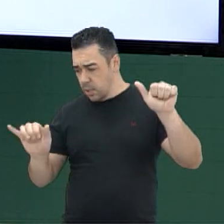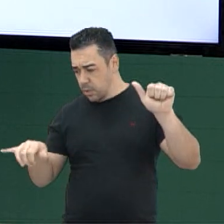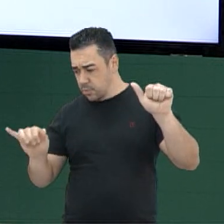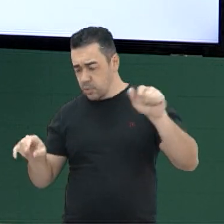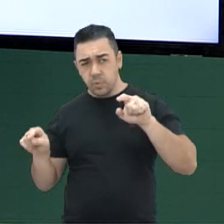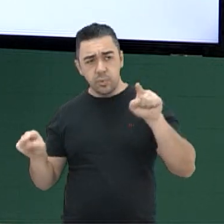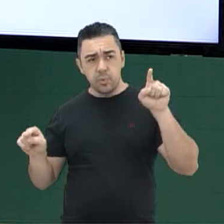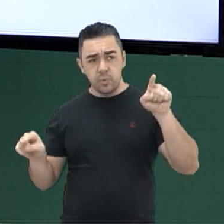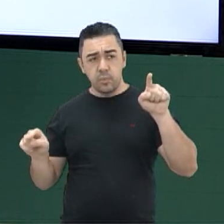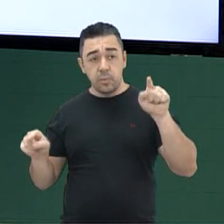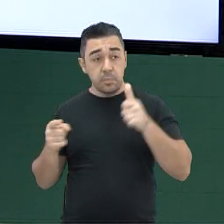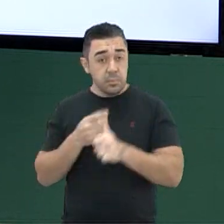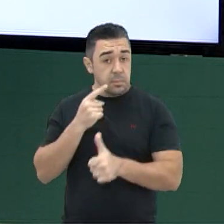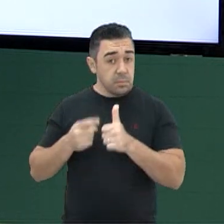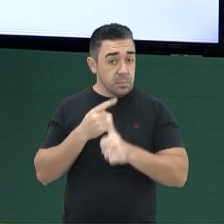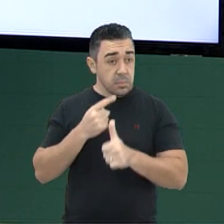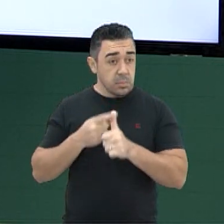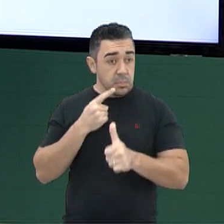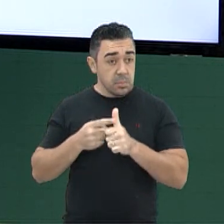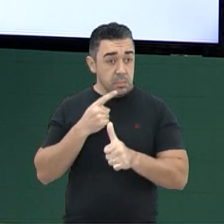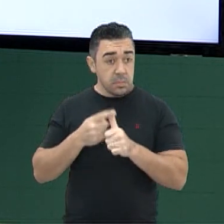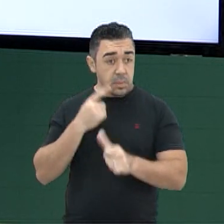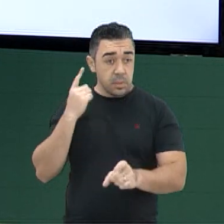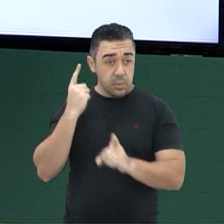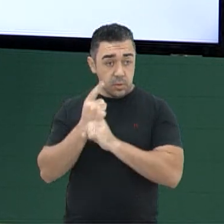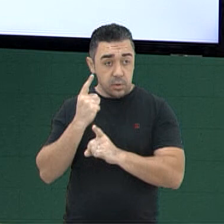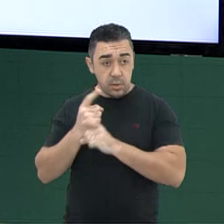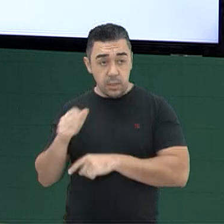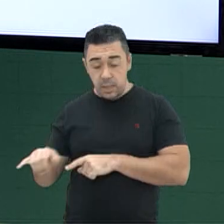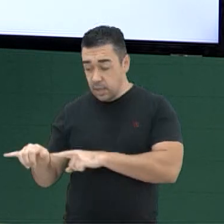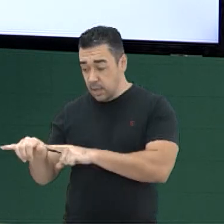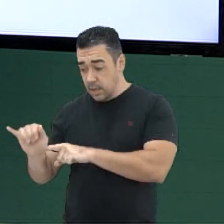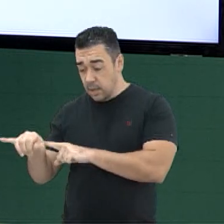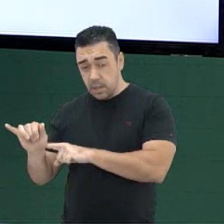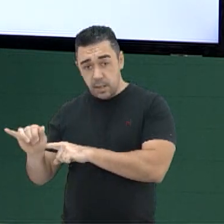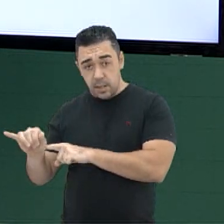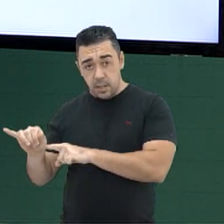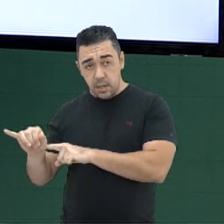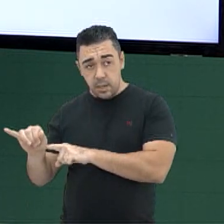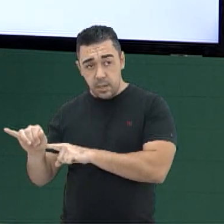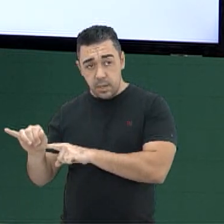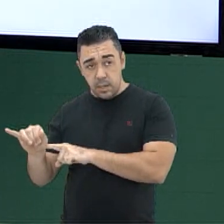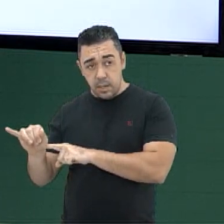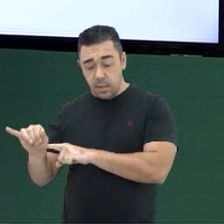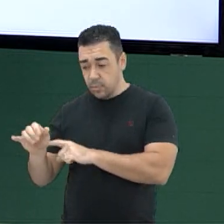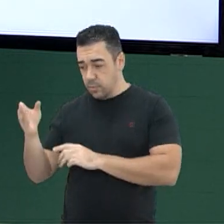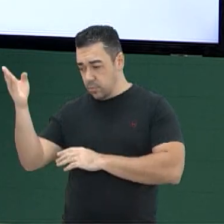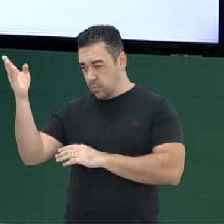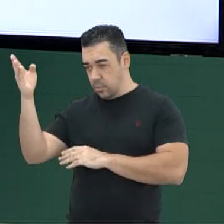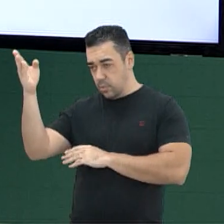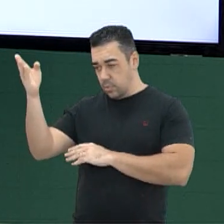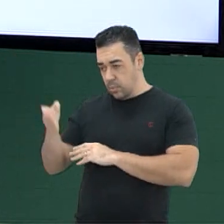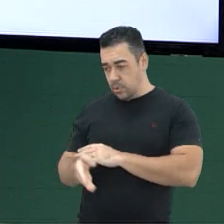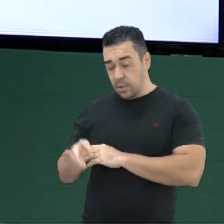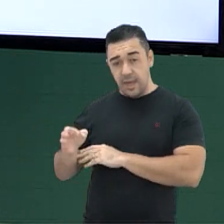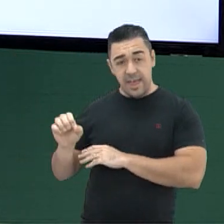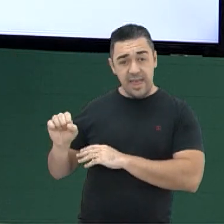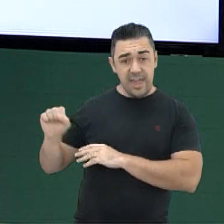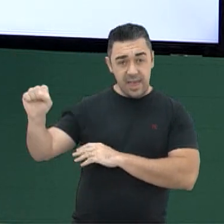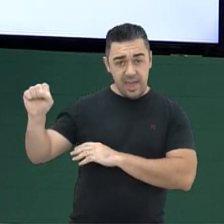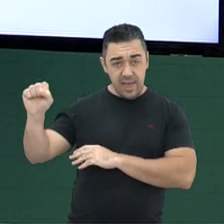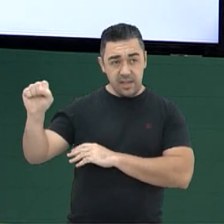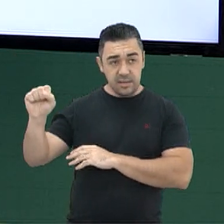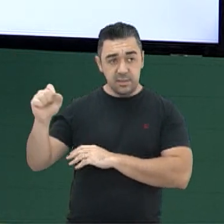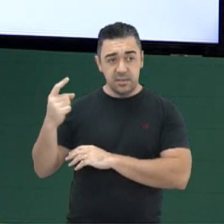preciso fazer, primeiro, achar o valor do ângulo y, que ele é suplementar aqui na sequência da reta que